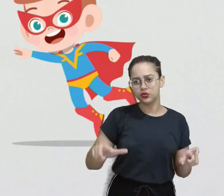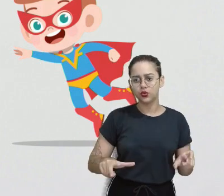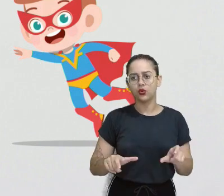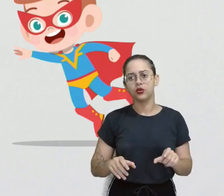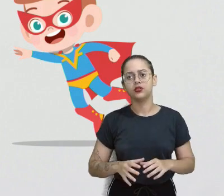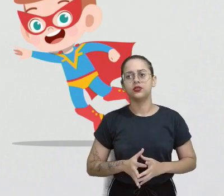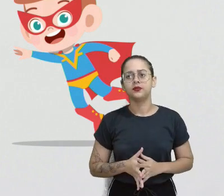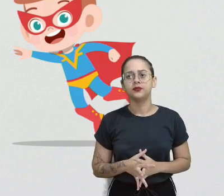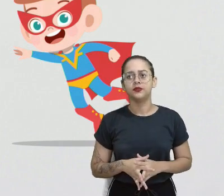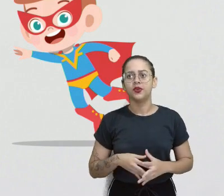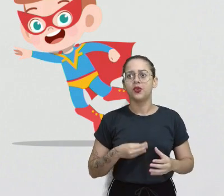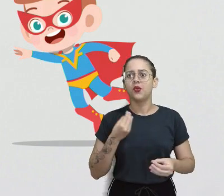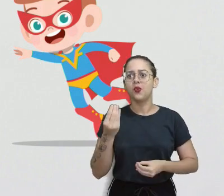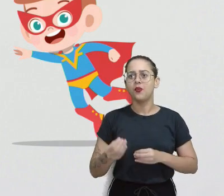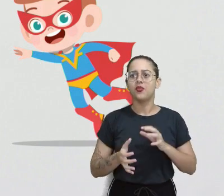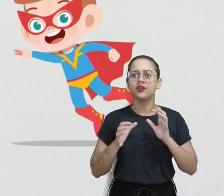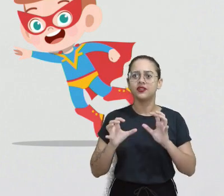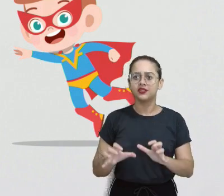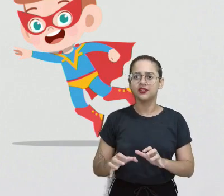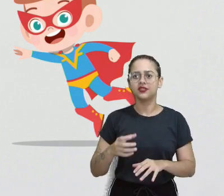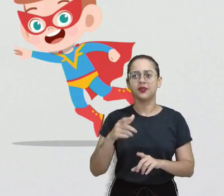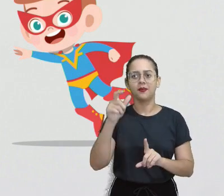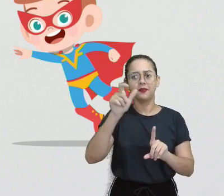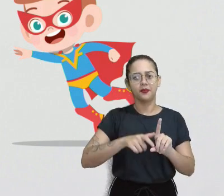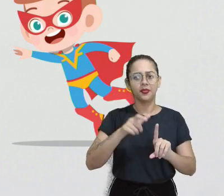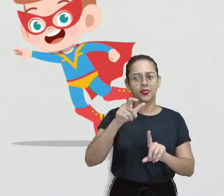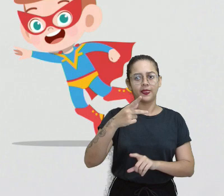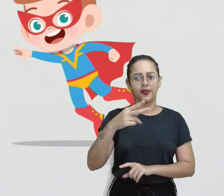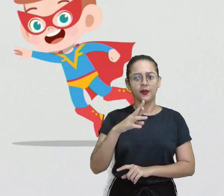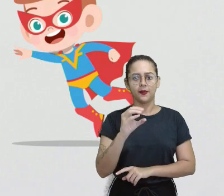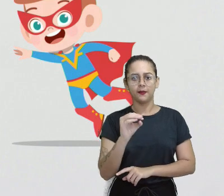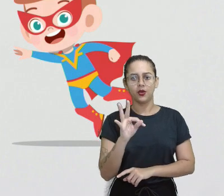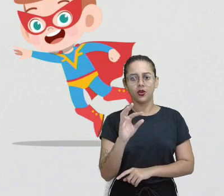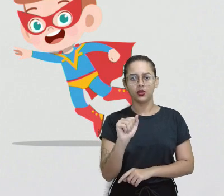execução. Como assim, professor? Explique isso melhor. Vamos explicar,